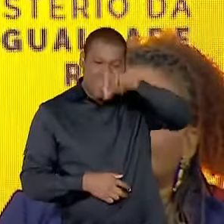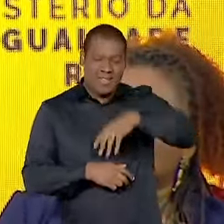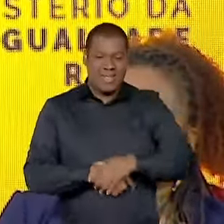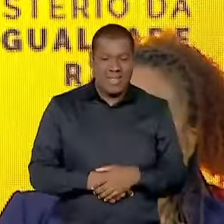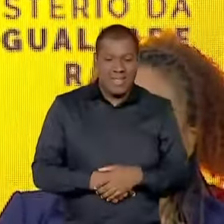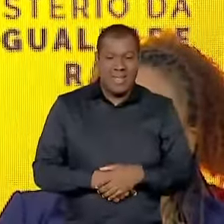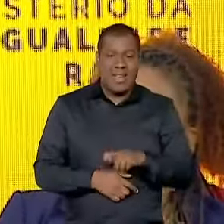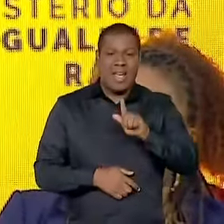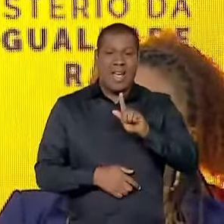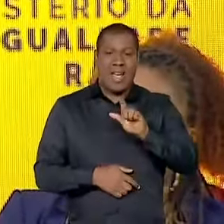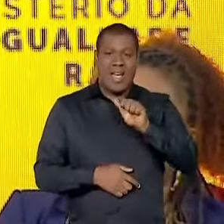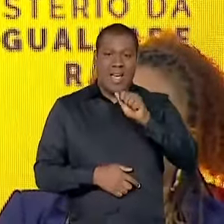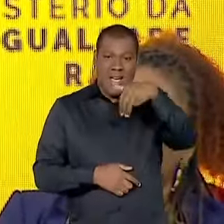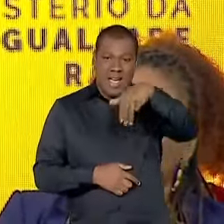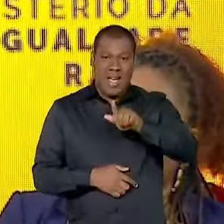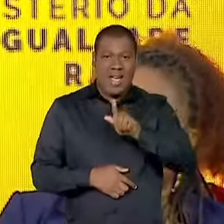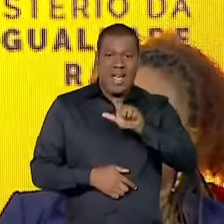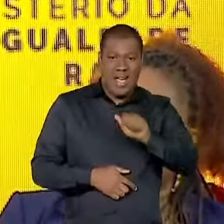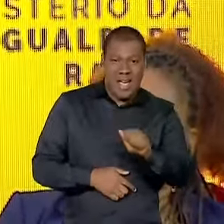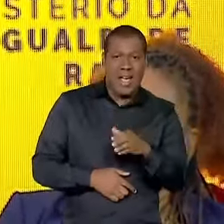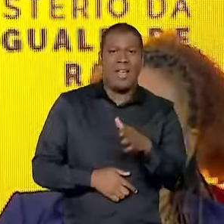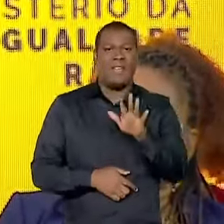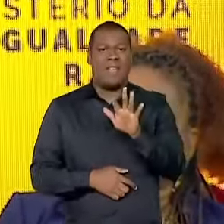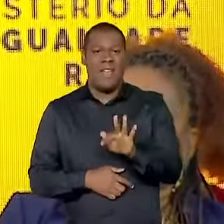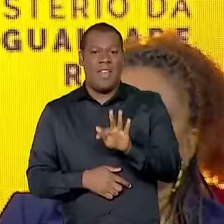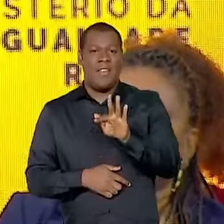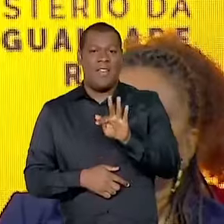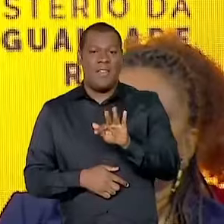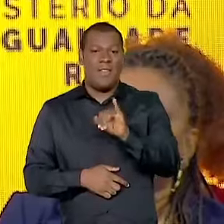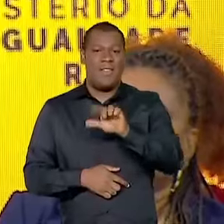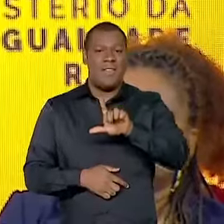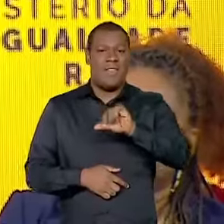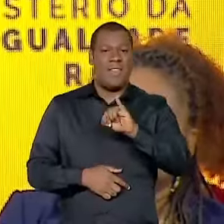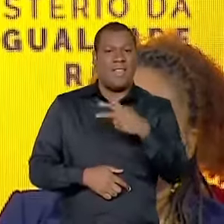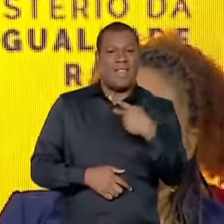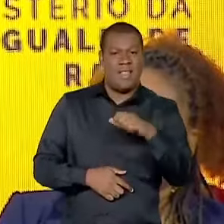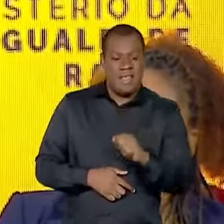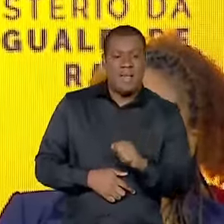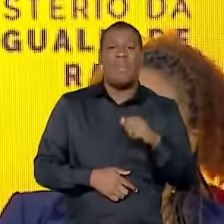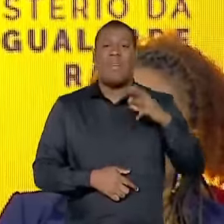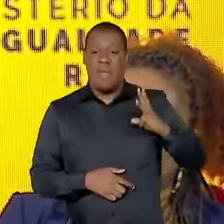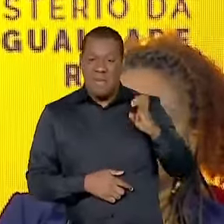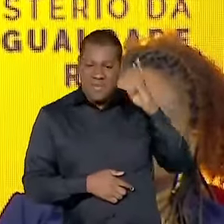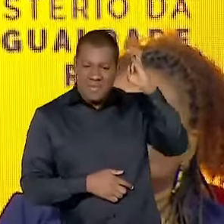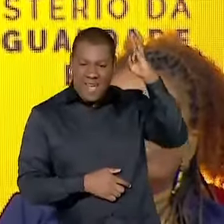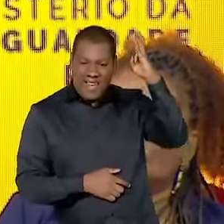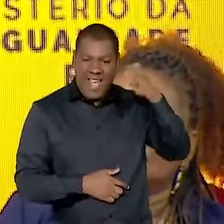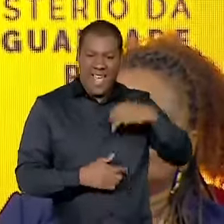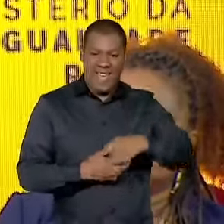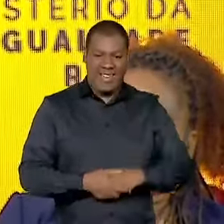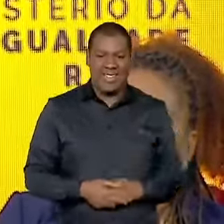Zumba, Maria Filipa, Zeferina, Marielle Franco.